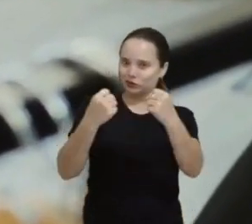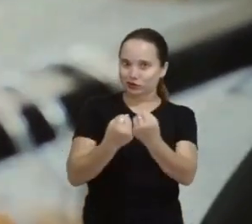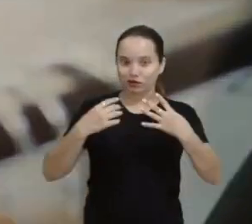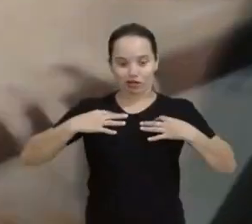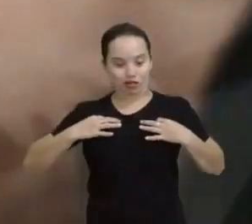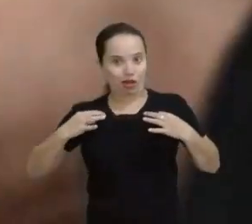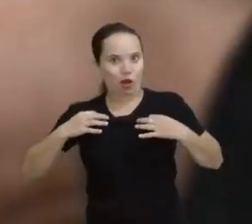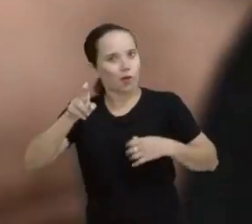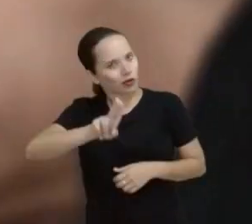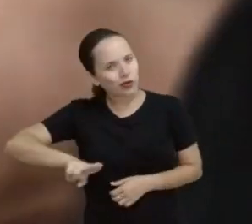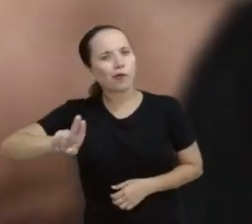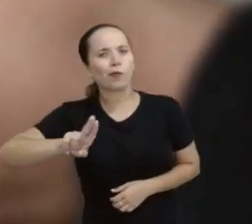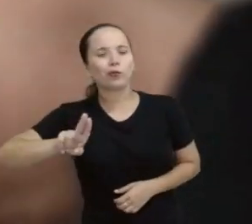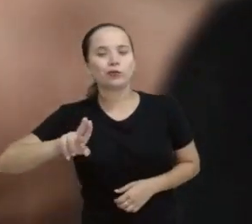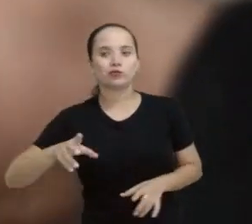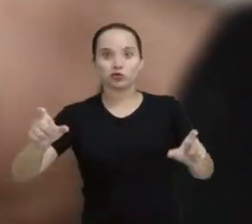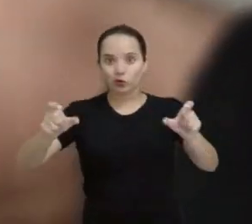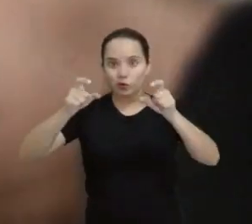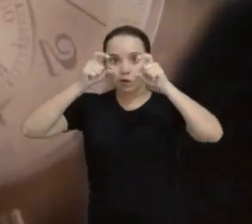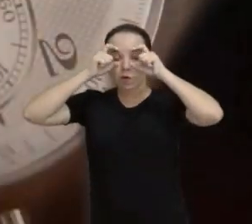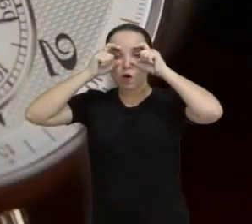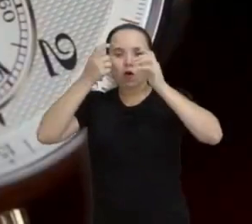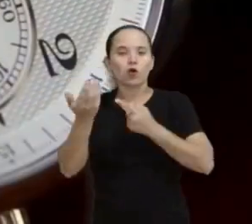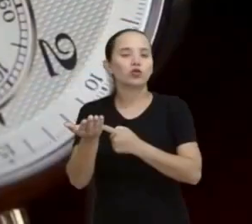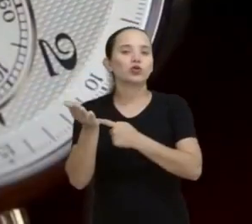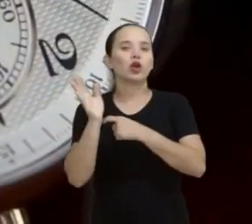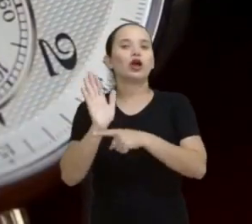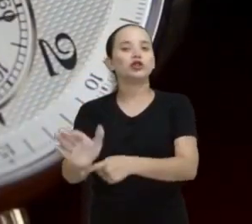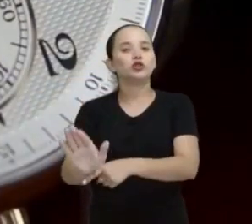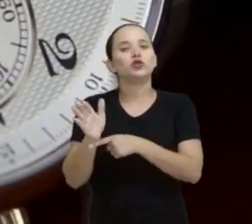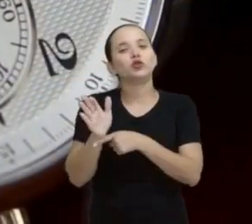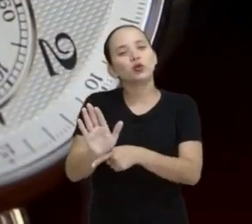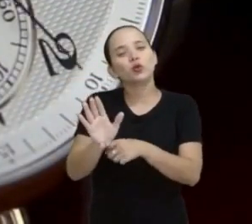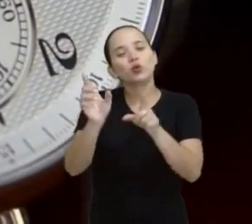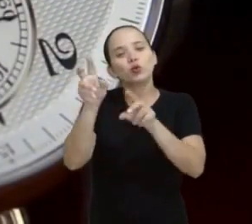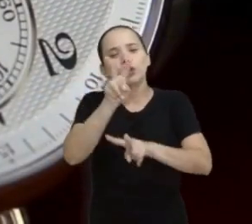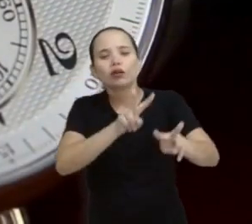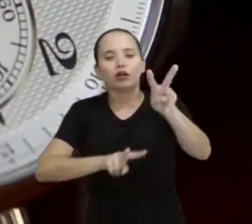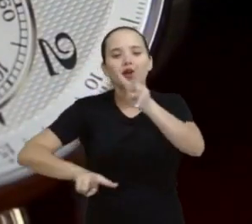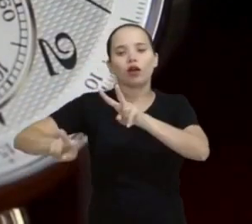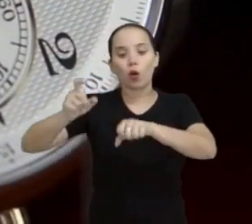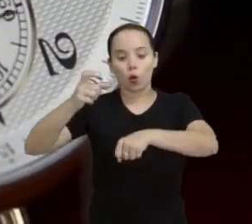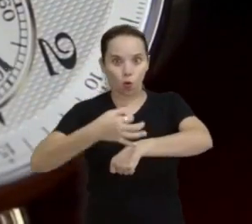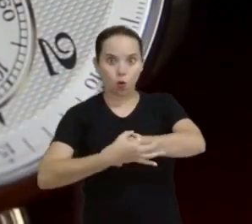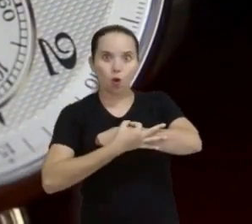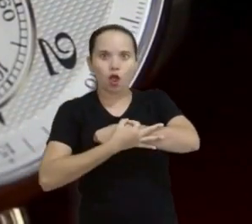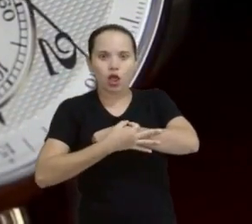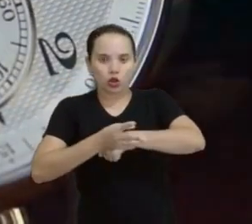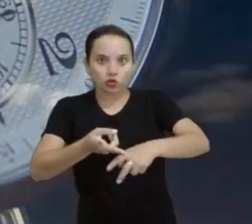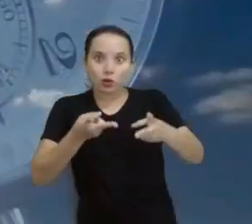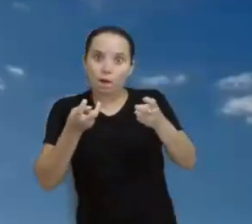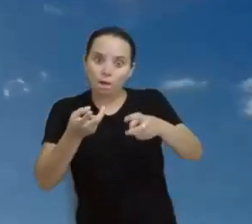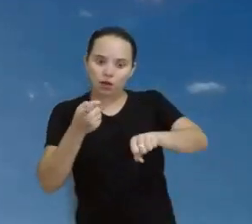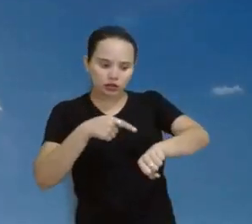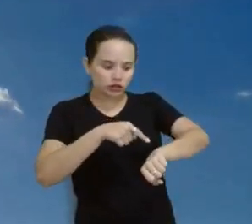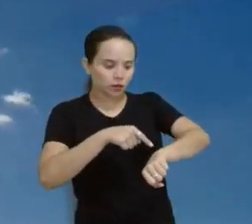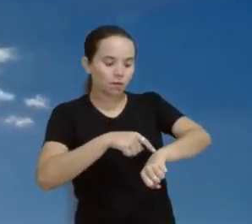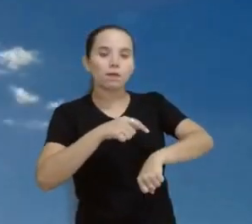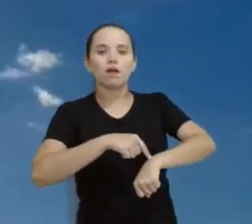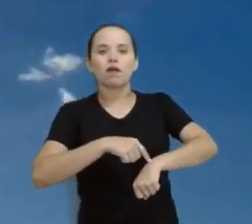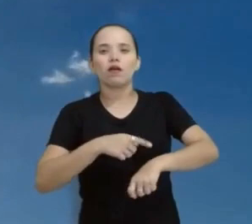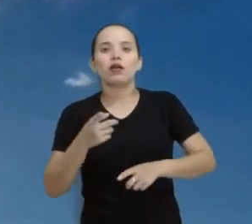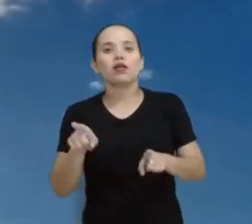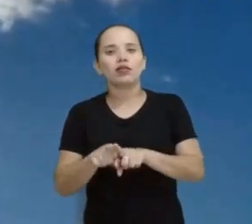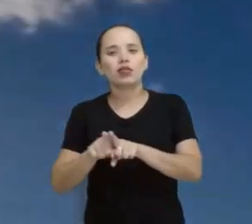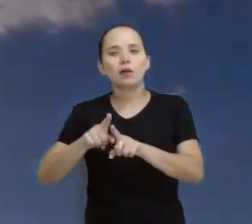permite vestir-se. Os óculos ajudam a enxergar. O relógio te permite se situar no tempo. E o boné te